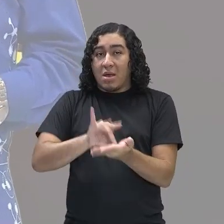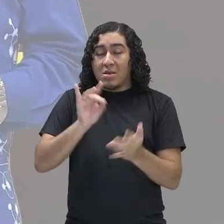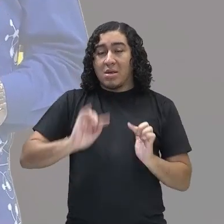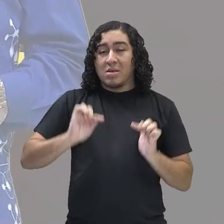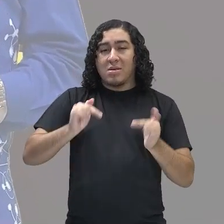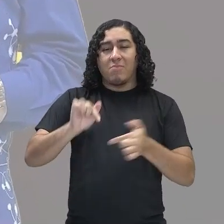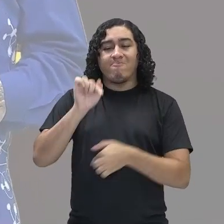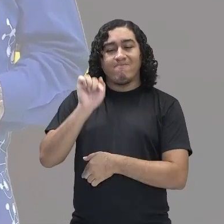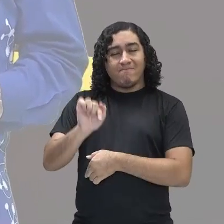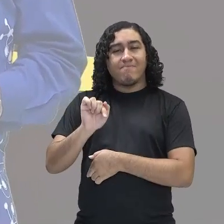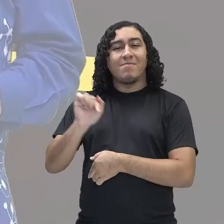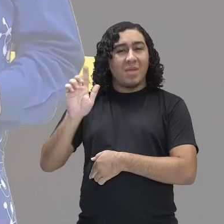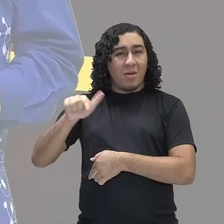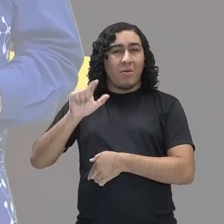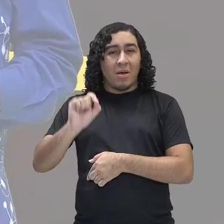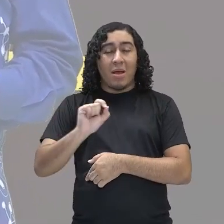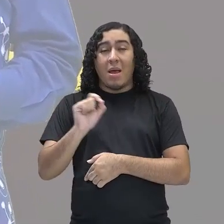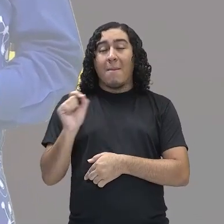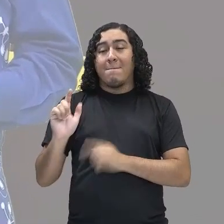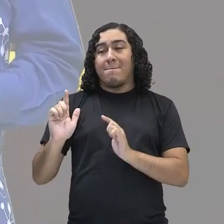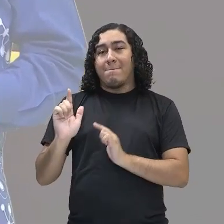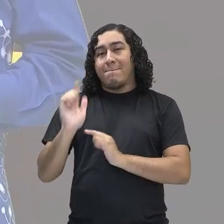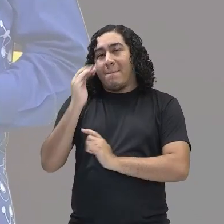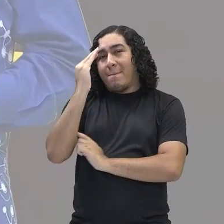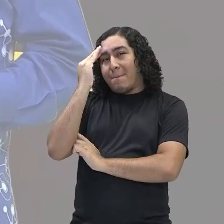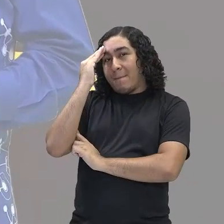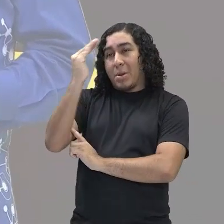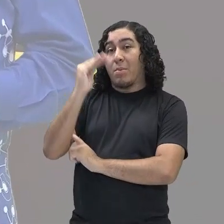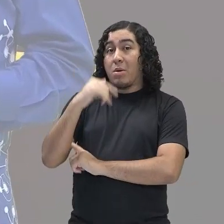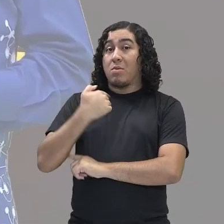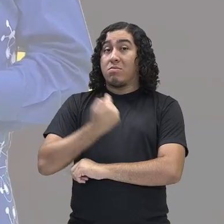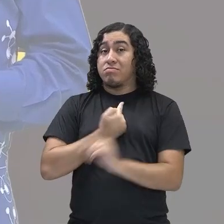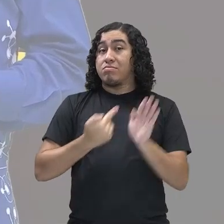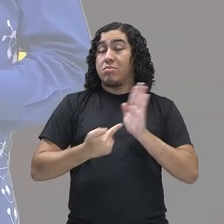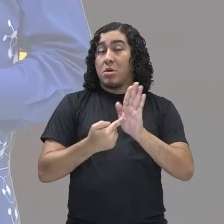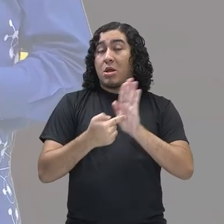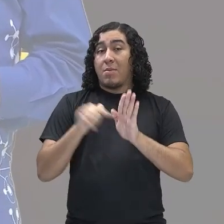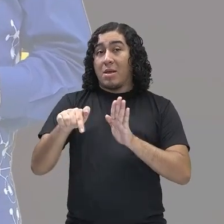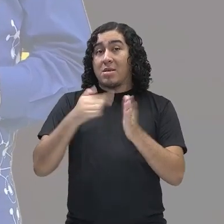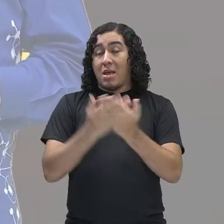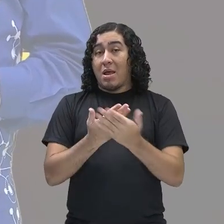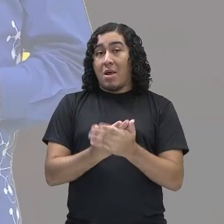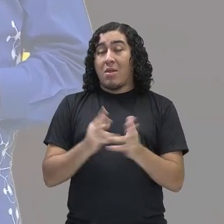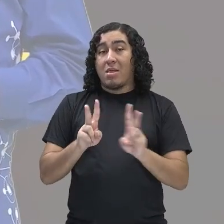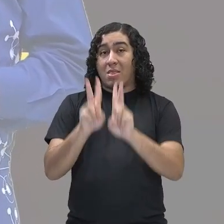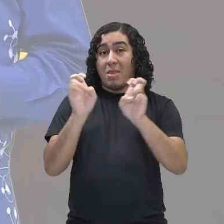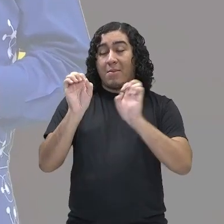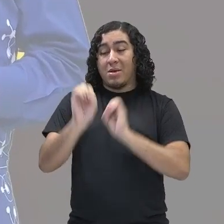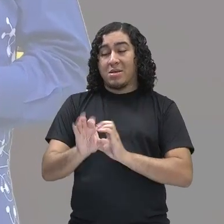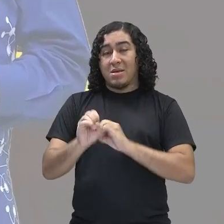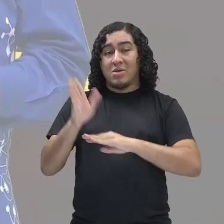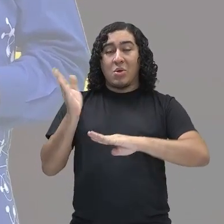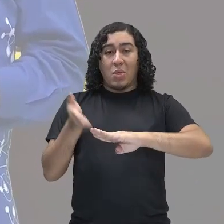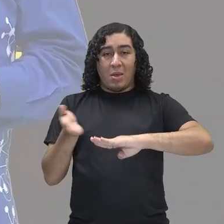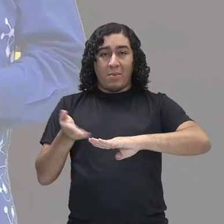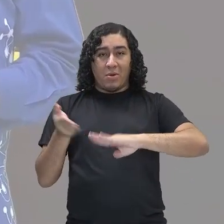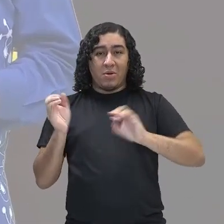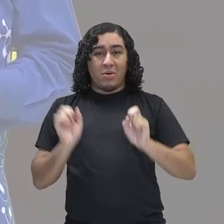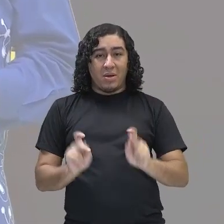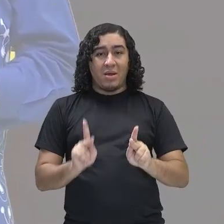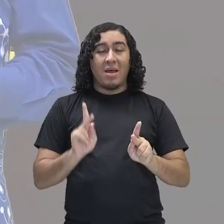Esta, gente, é a palavra-chave que nós trouxemos aí nesta aula sobre educação contemporânea, que